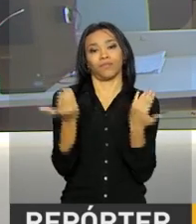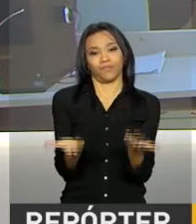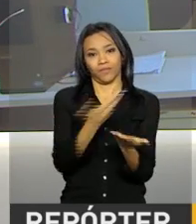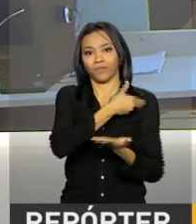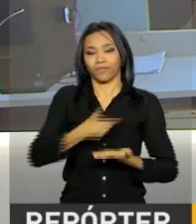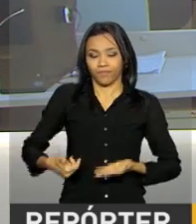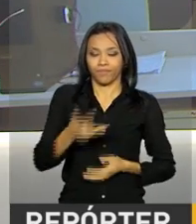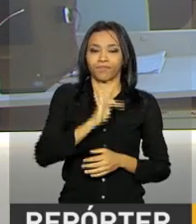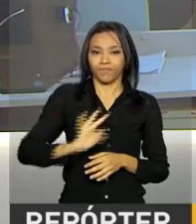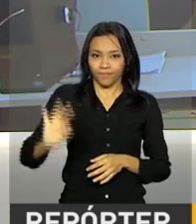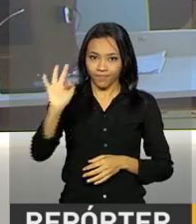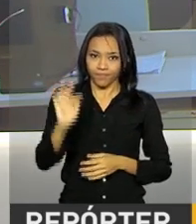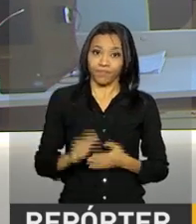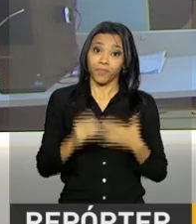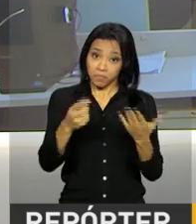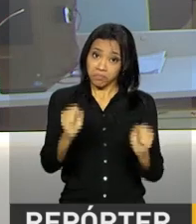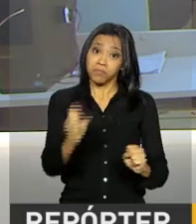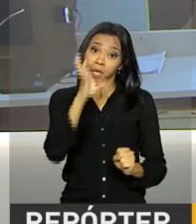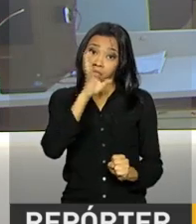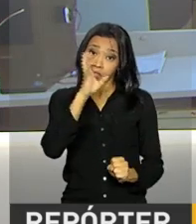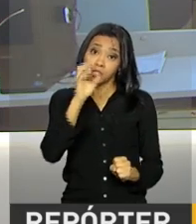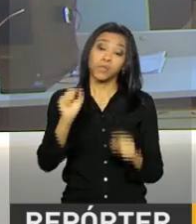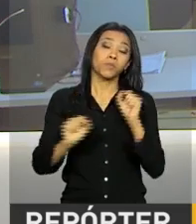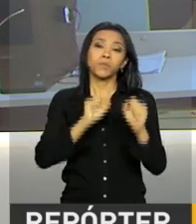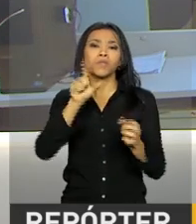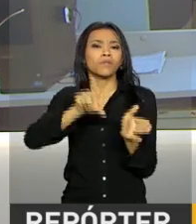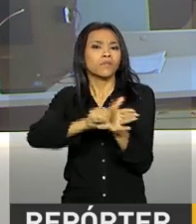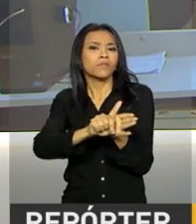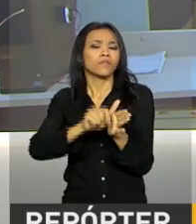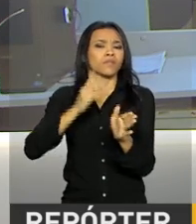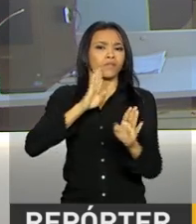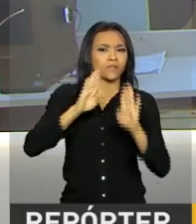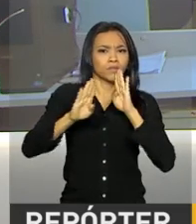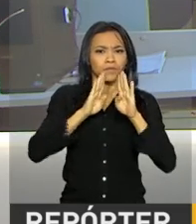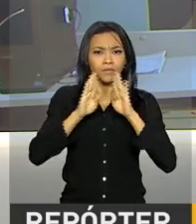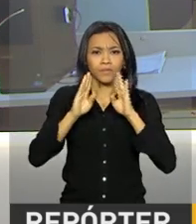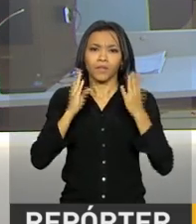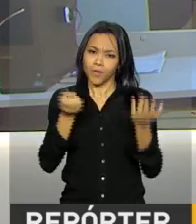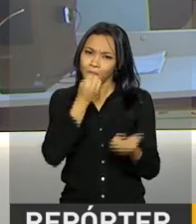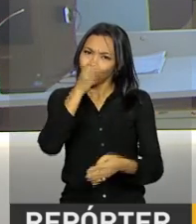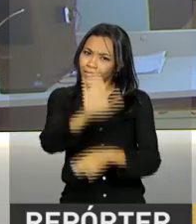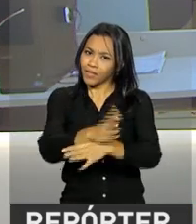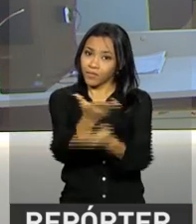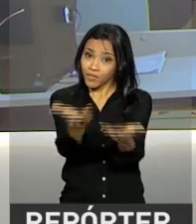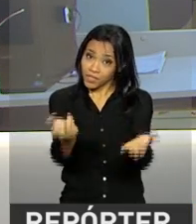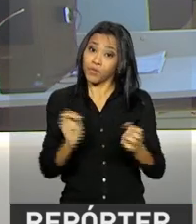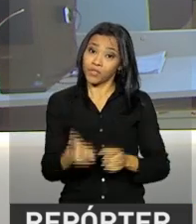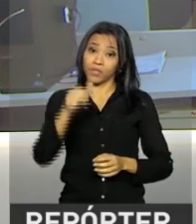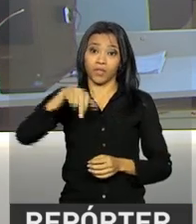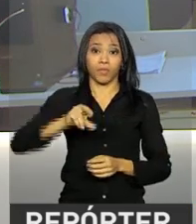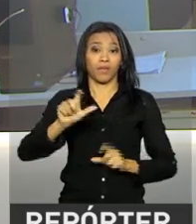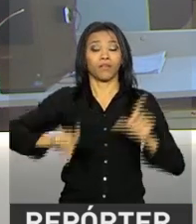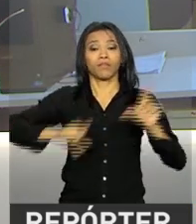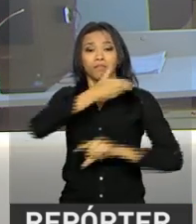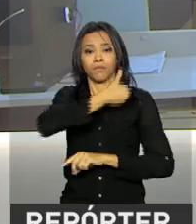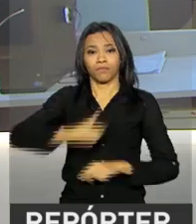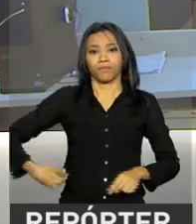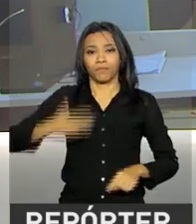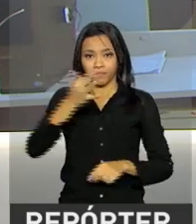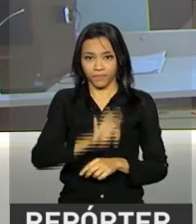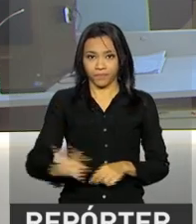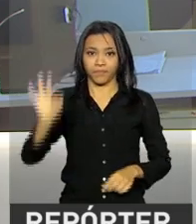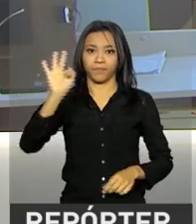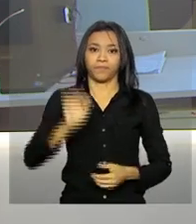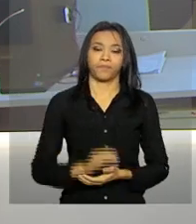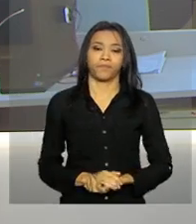informações do governo acompanhe também as novidades em nossas redes sociais Uma boa tarde para você continue com a gente NBR a TV do